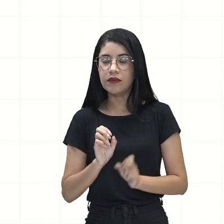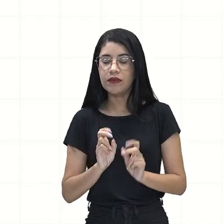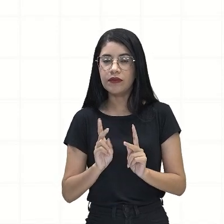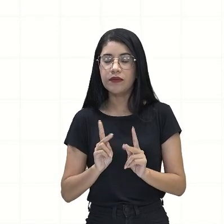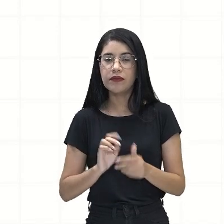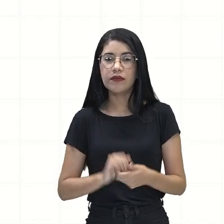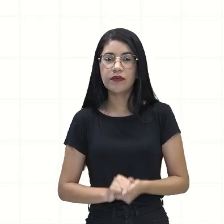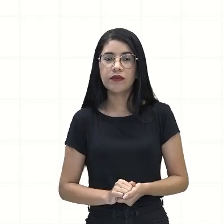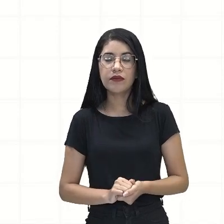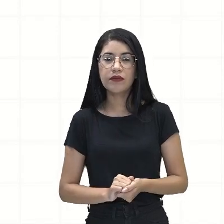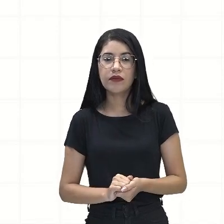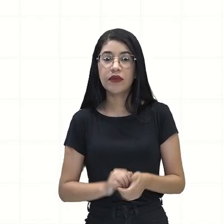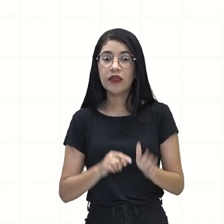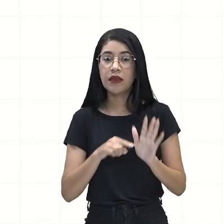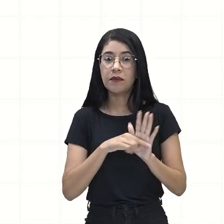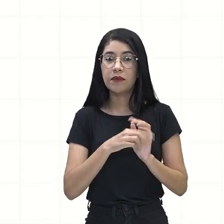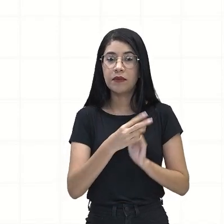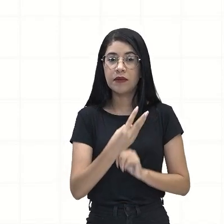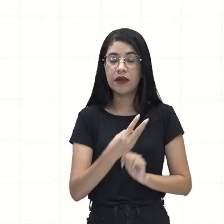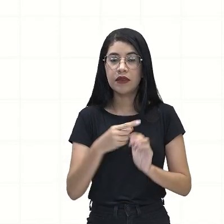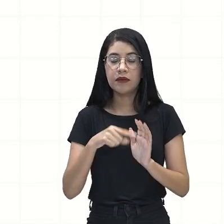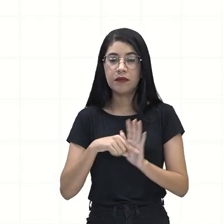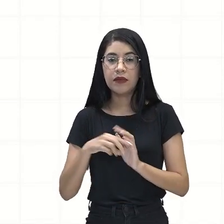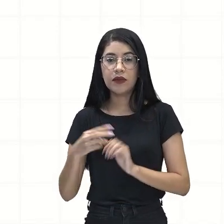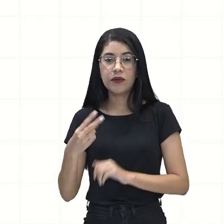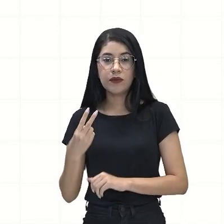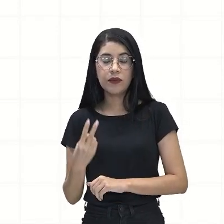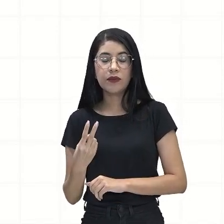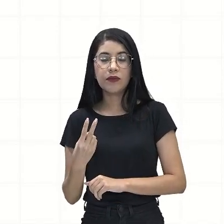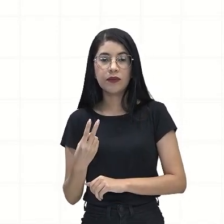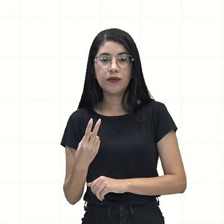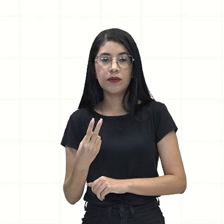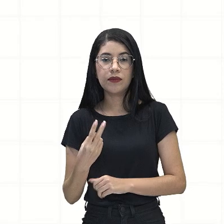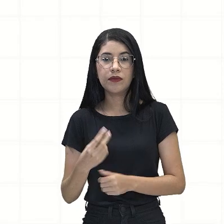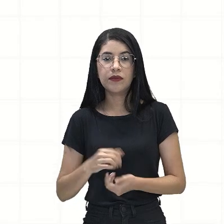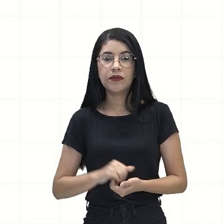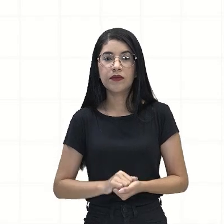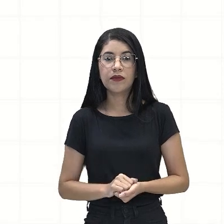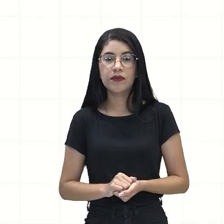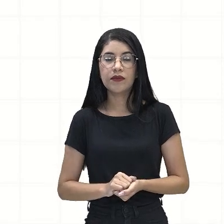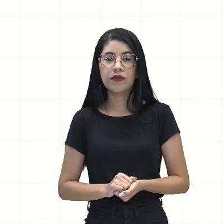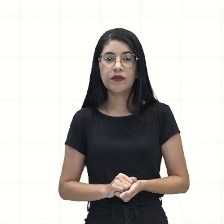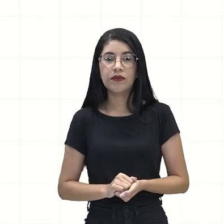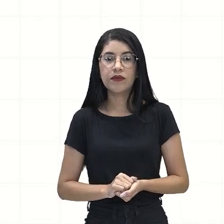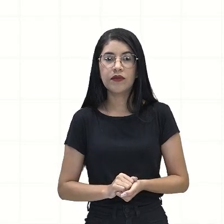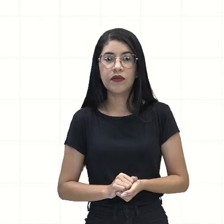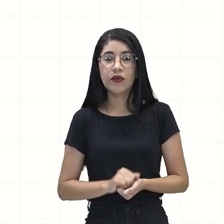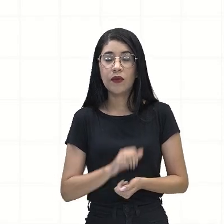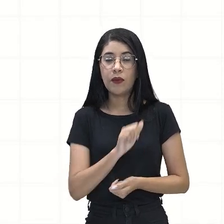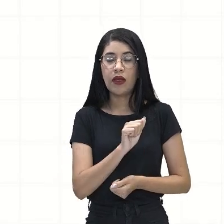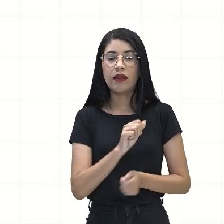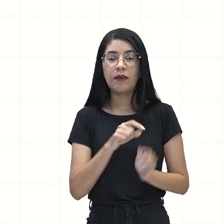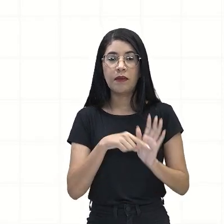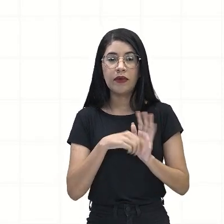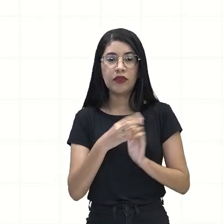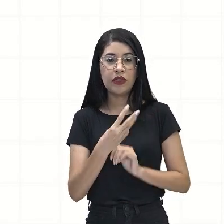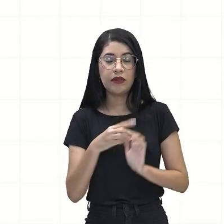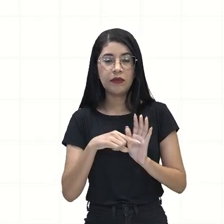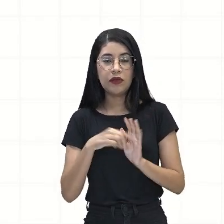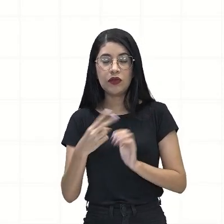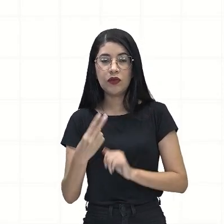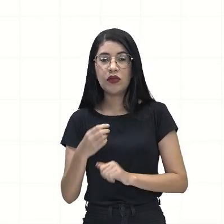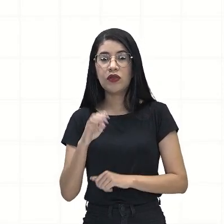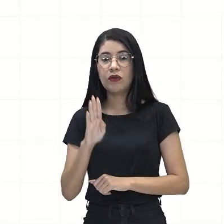Então, 3 menos 2, que foi o ponto A, e o ponto B, 3 e